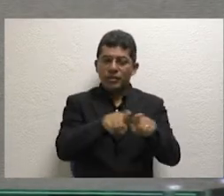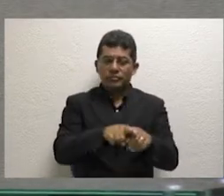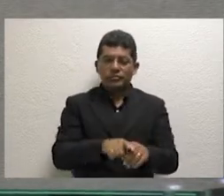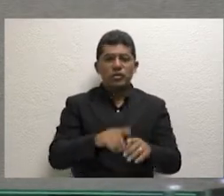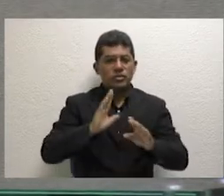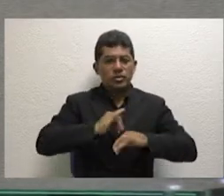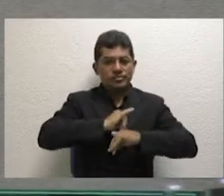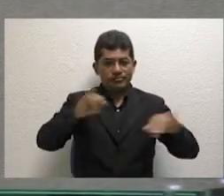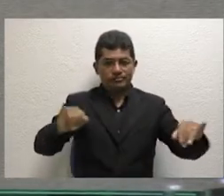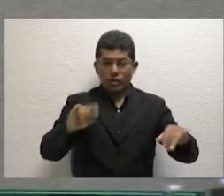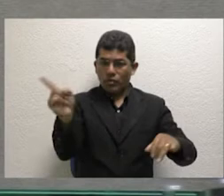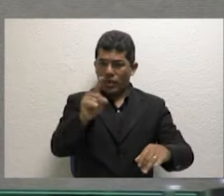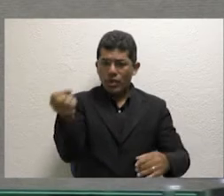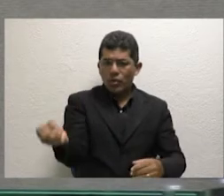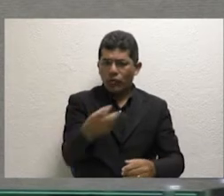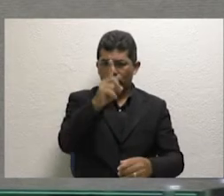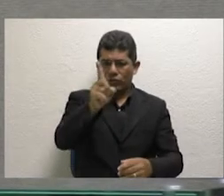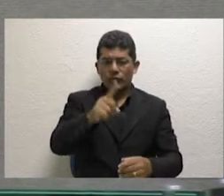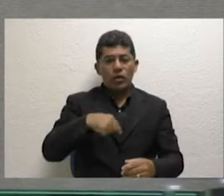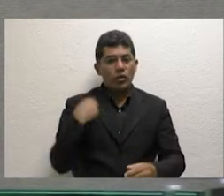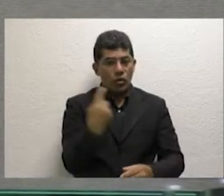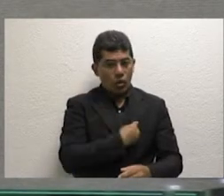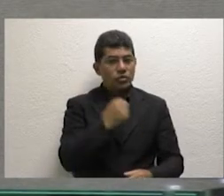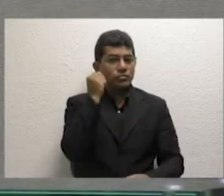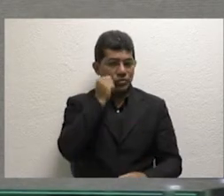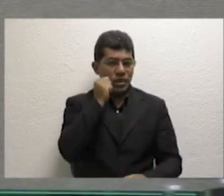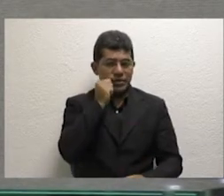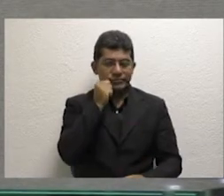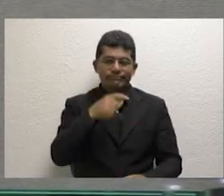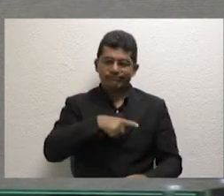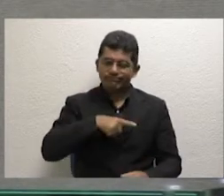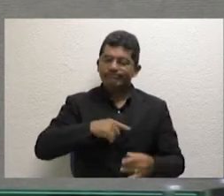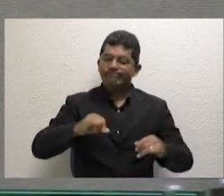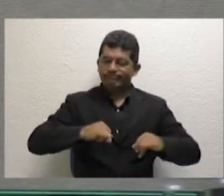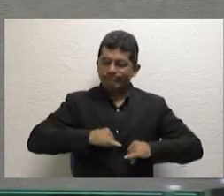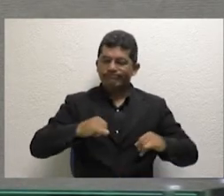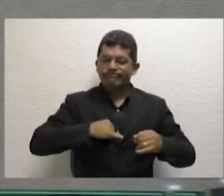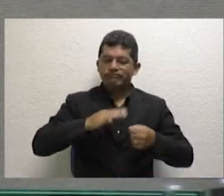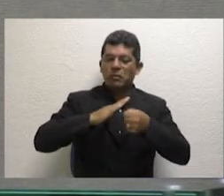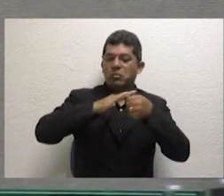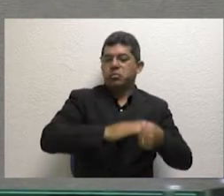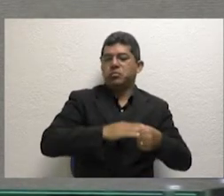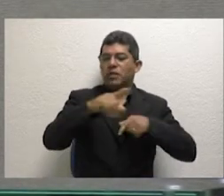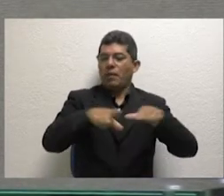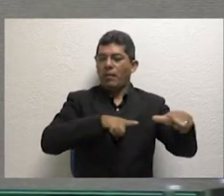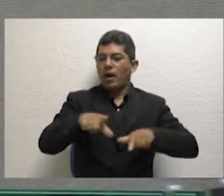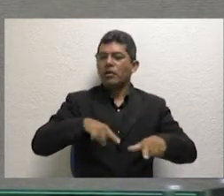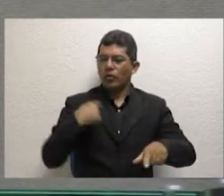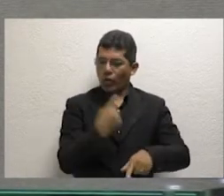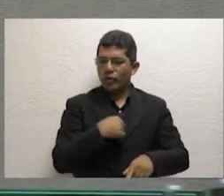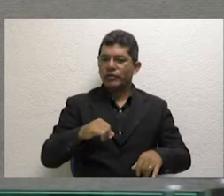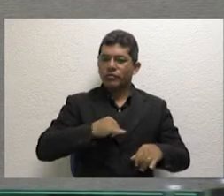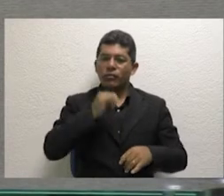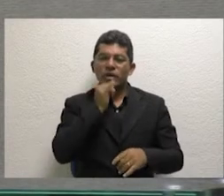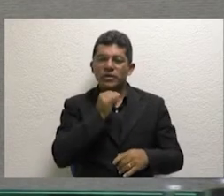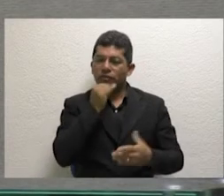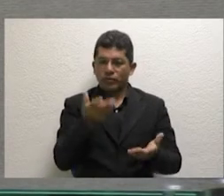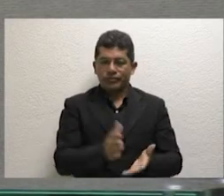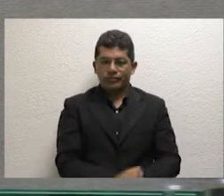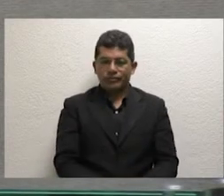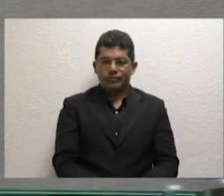senhoras e não é novidade nós mulheres ainda sofremos dentro do mercado de trabalho vou dar um exemplo